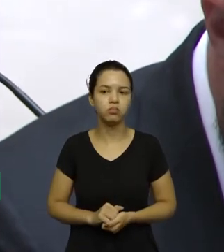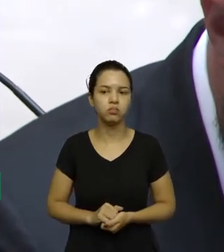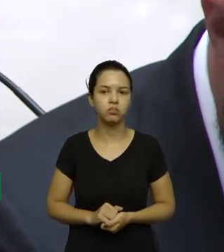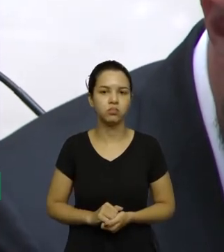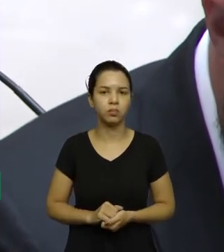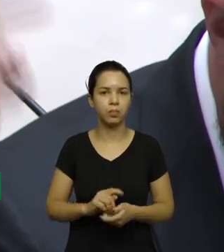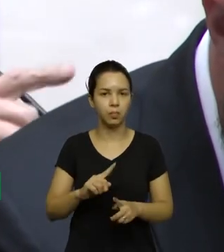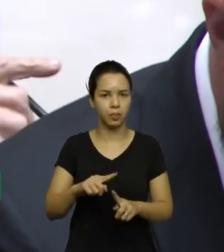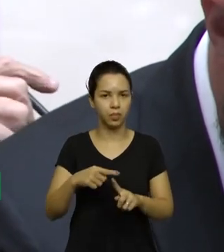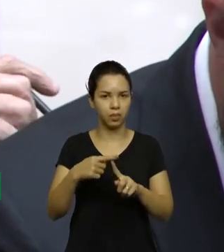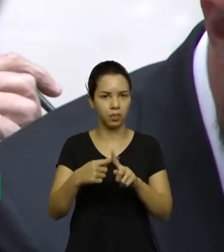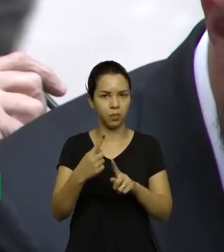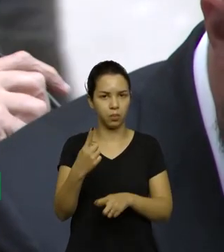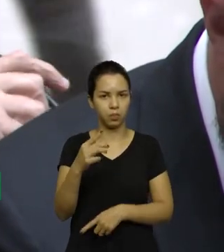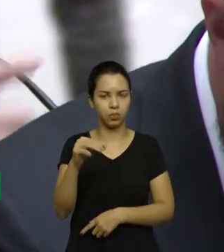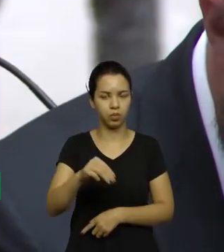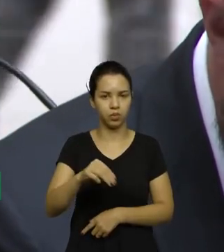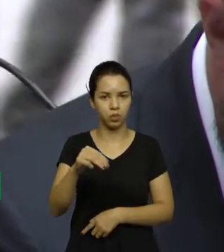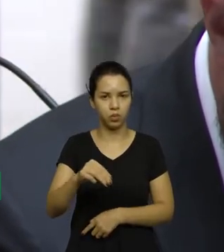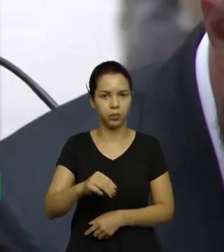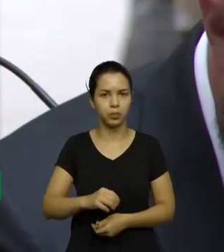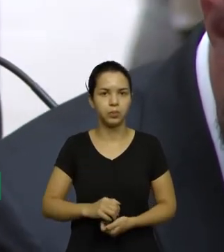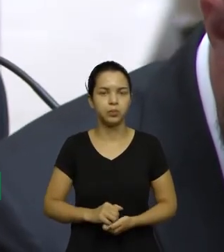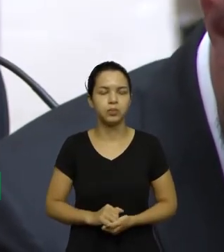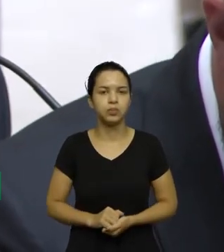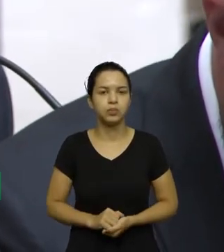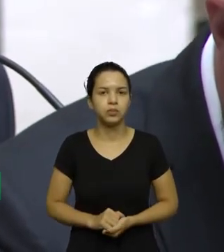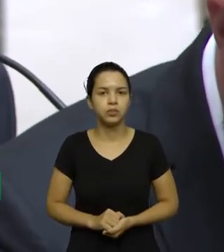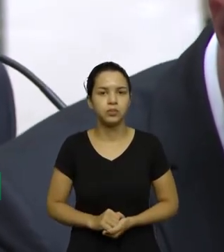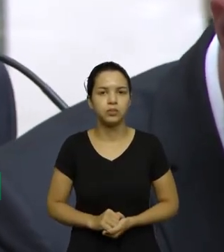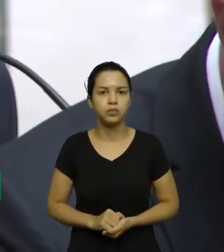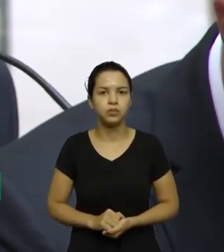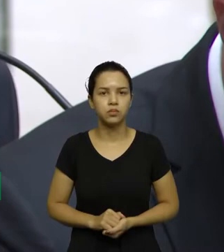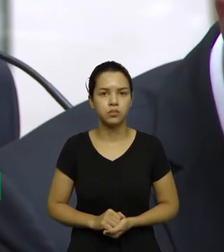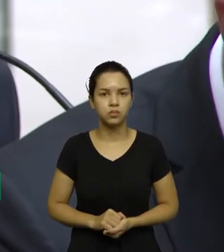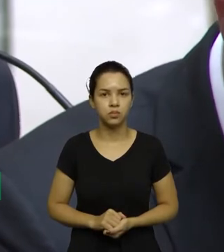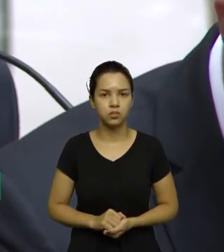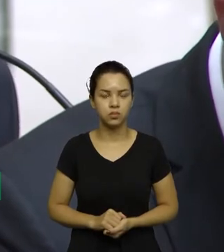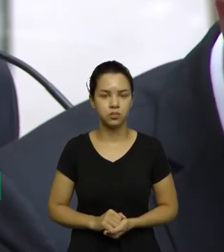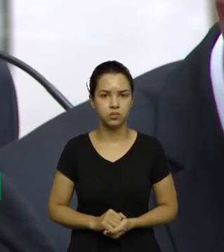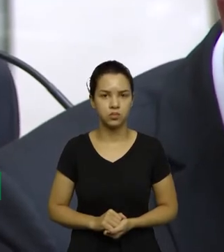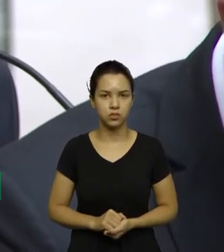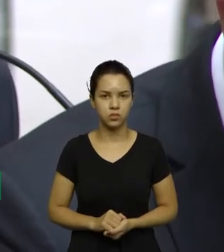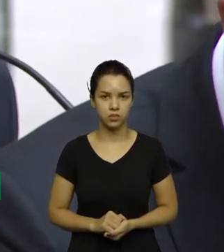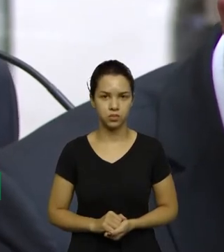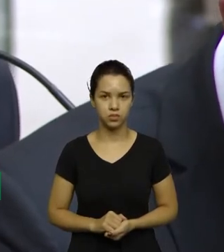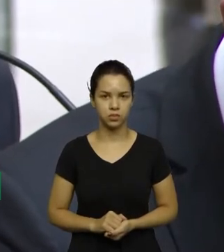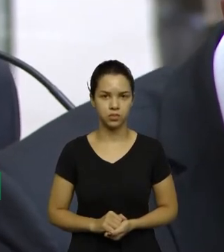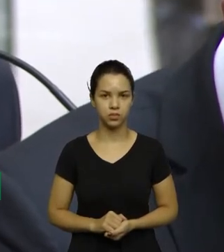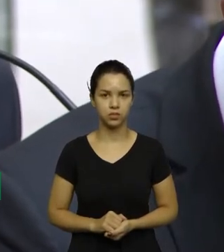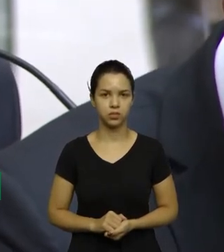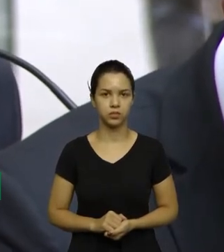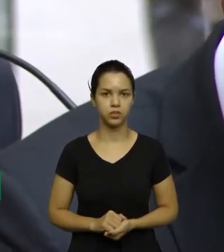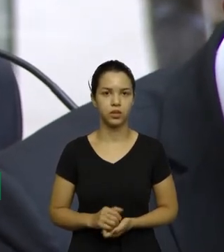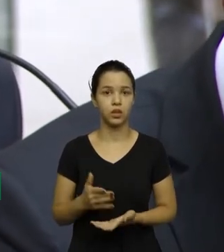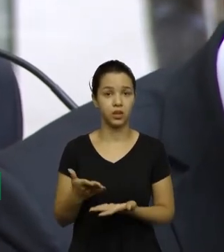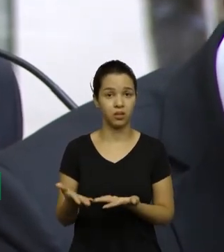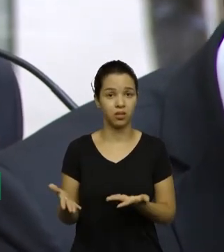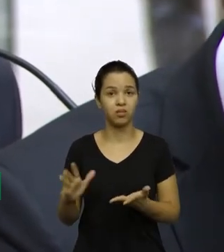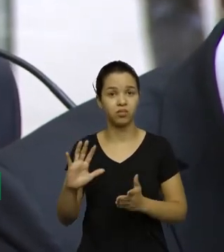Mais um minuto. Minutinho, senhor. E com os adventos